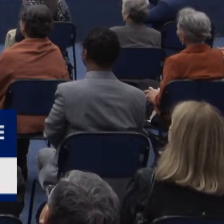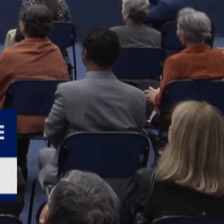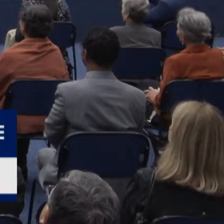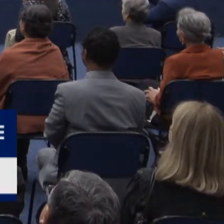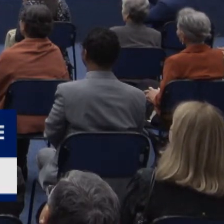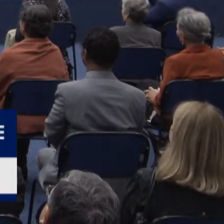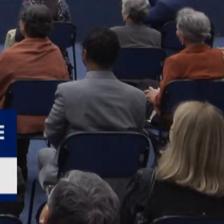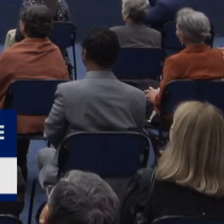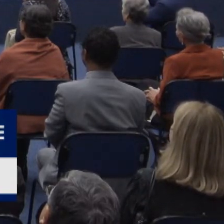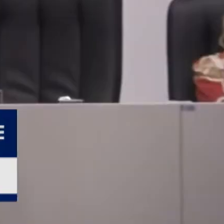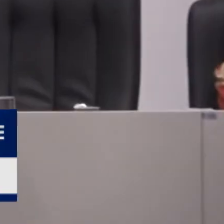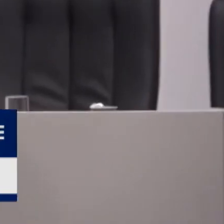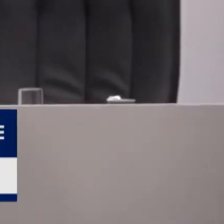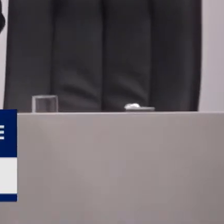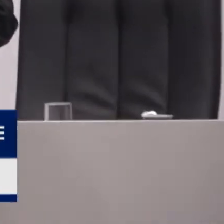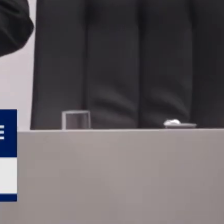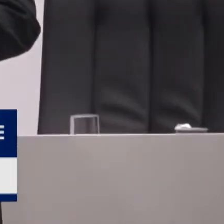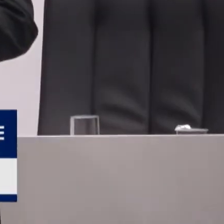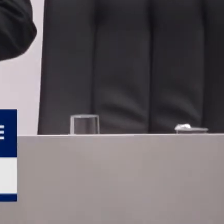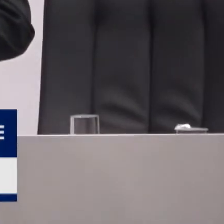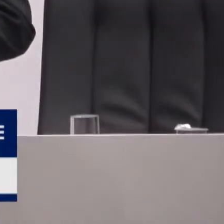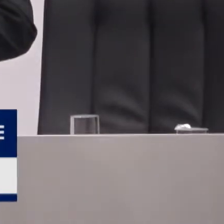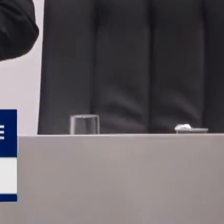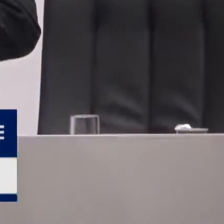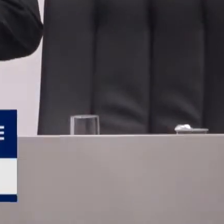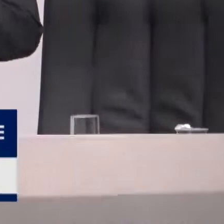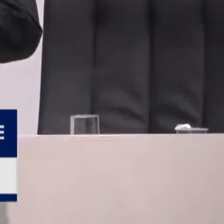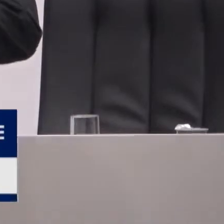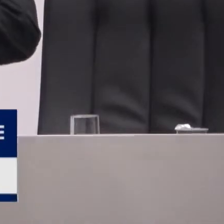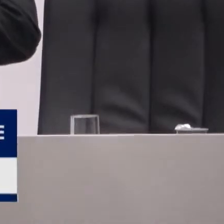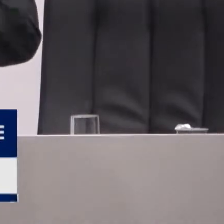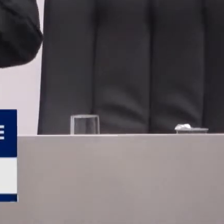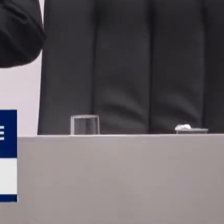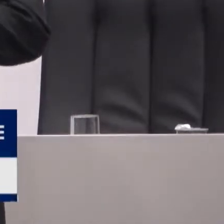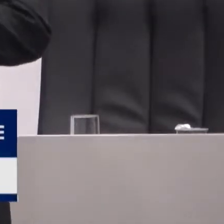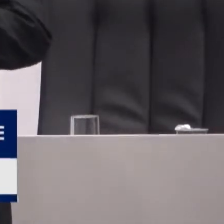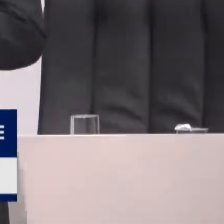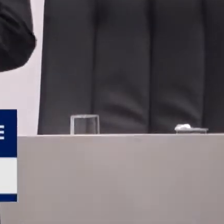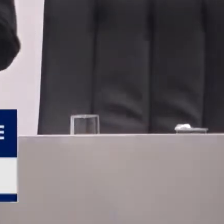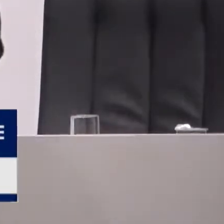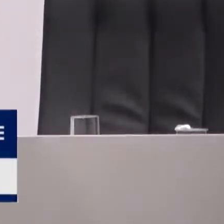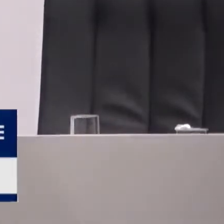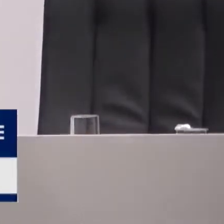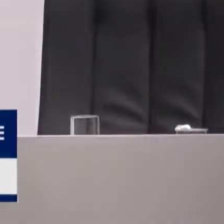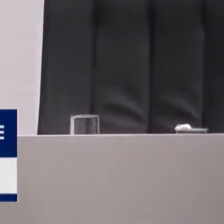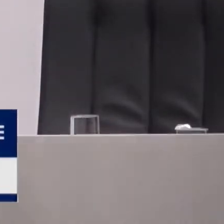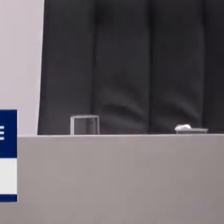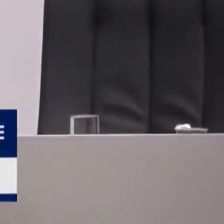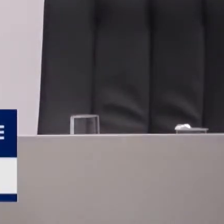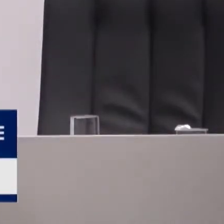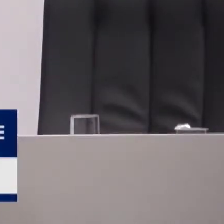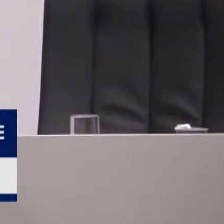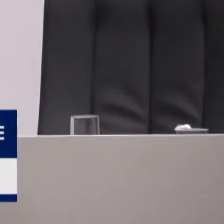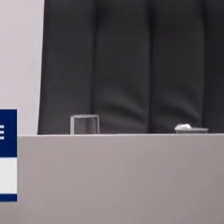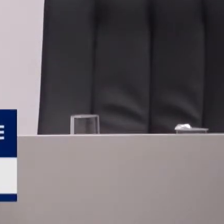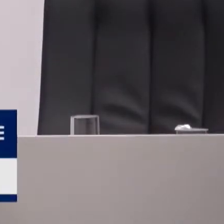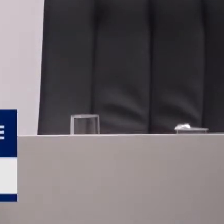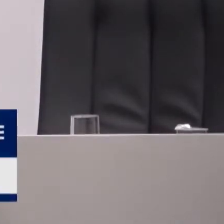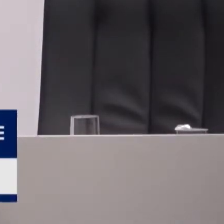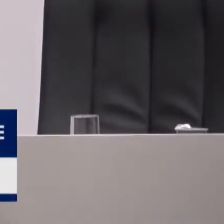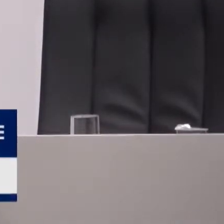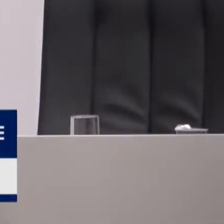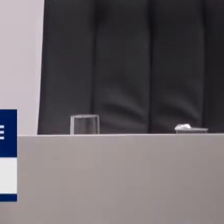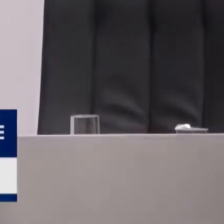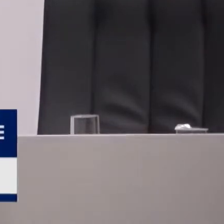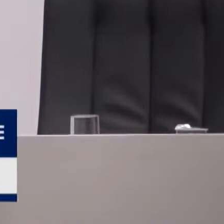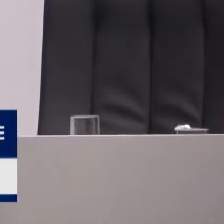tem crianças nas calçadas, gente humilde no